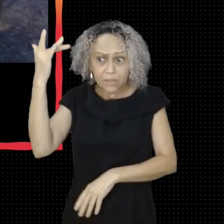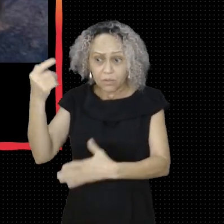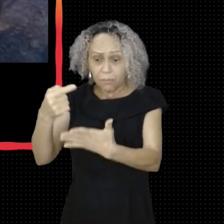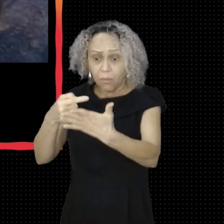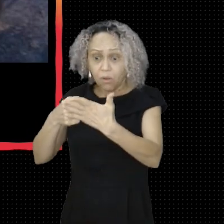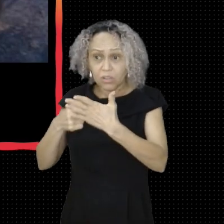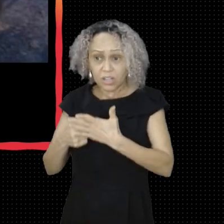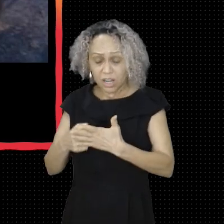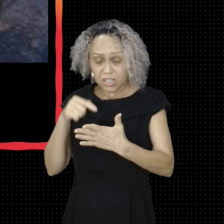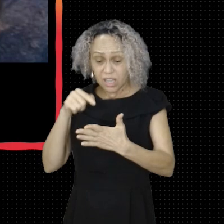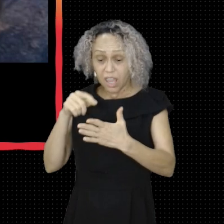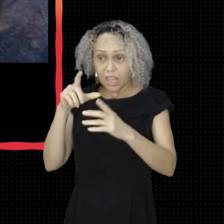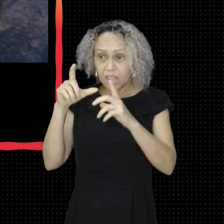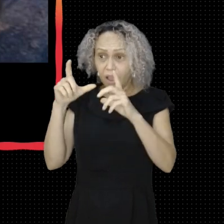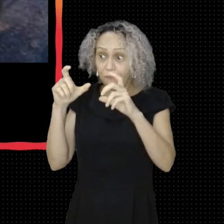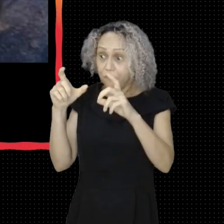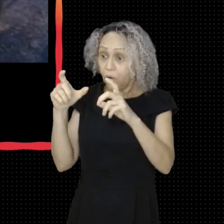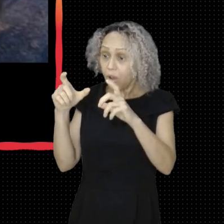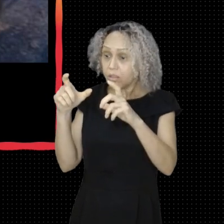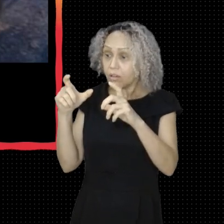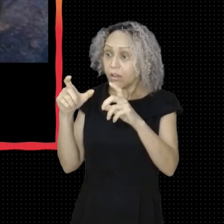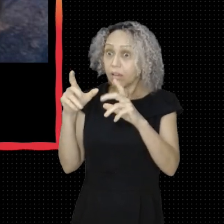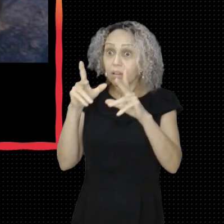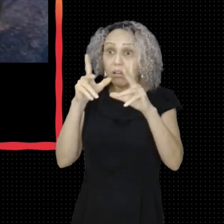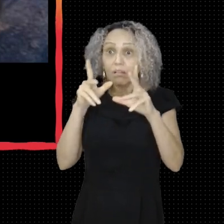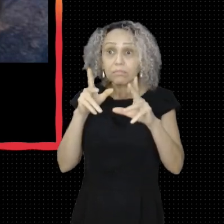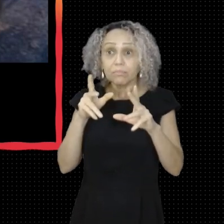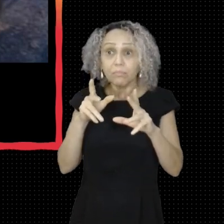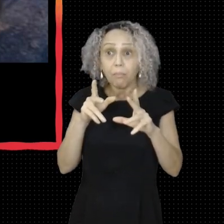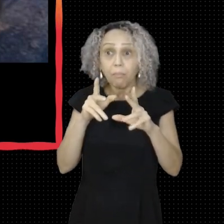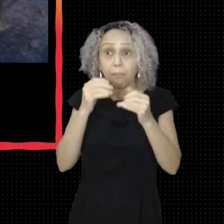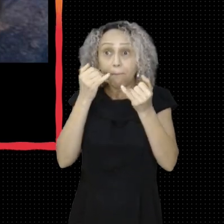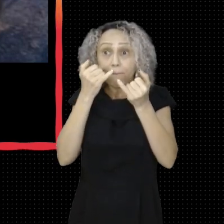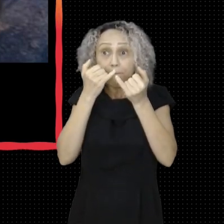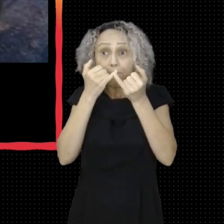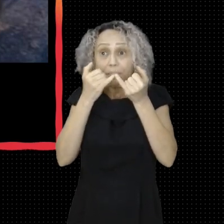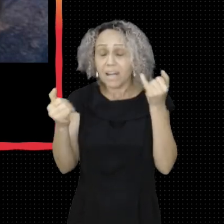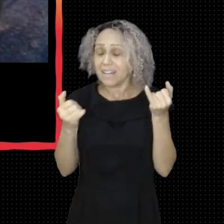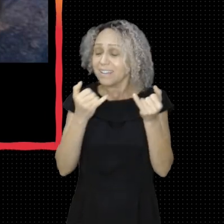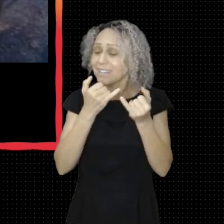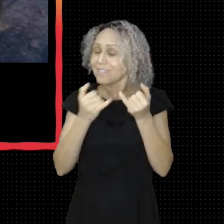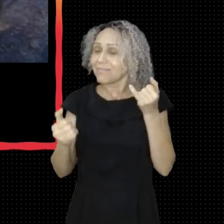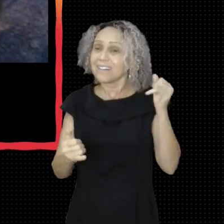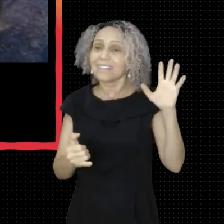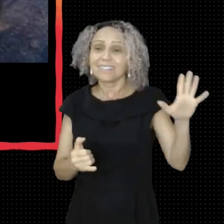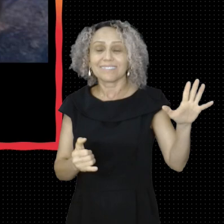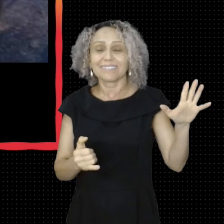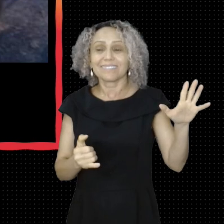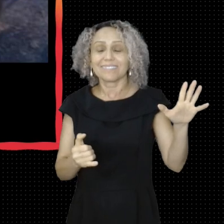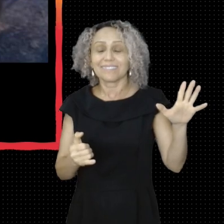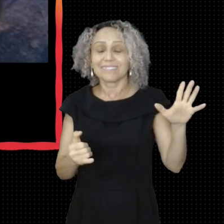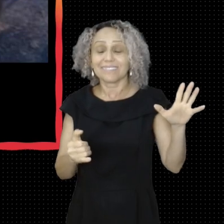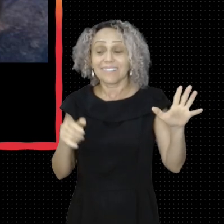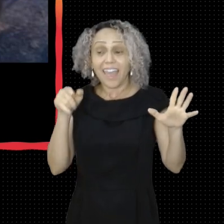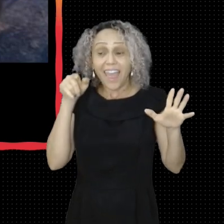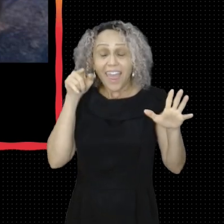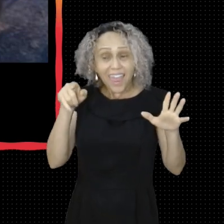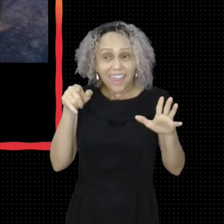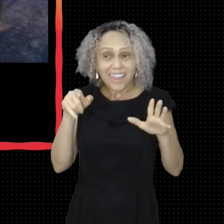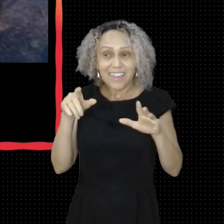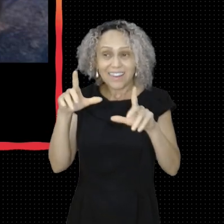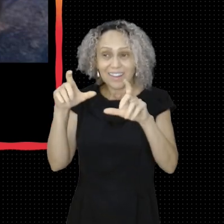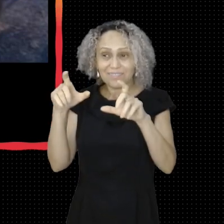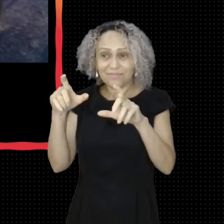Lula. Mas eu sei o Ivan, que acaba de ganhar o posto de sósia oficial do Barba aqui na pagininha. É